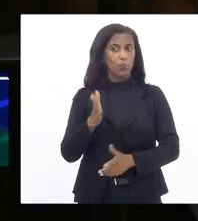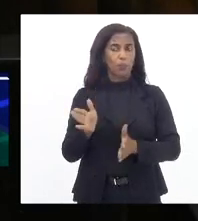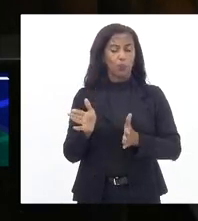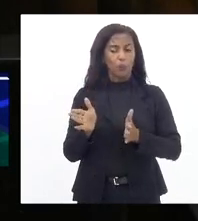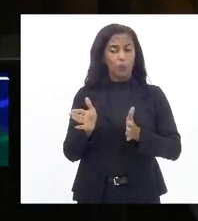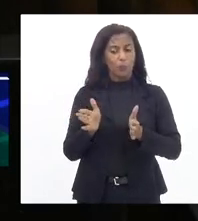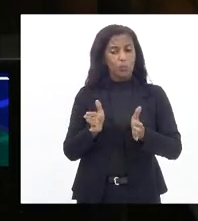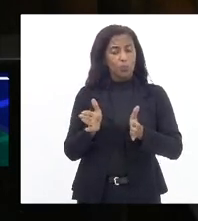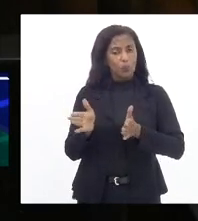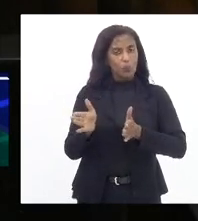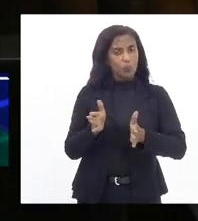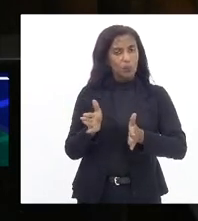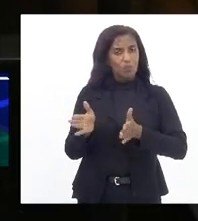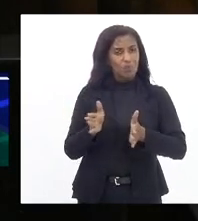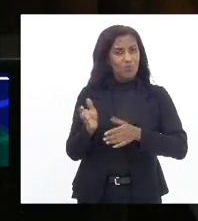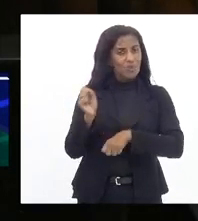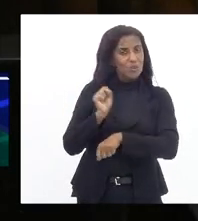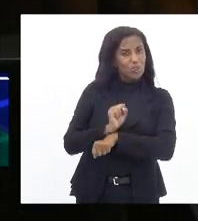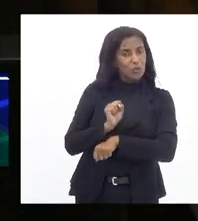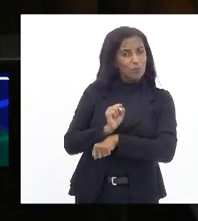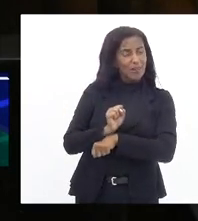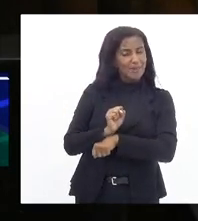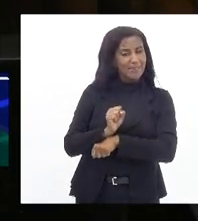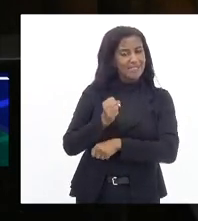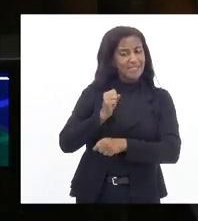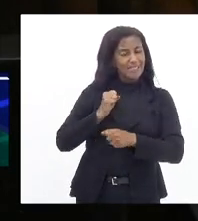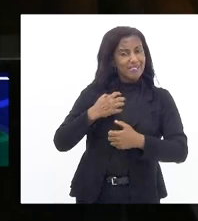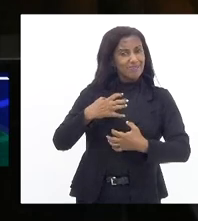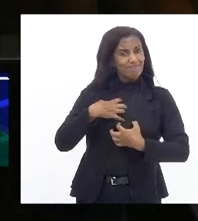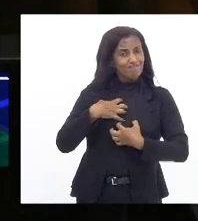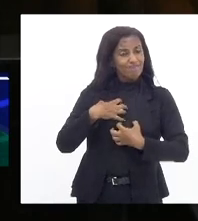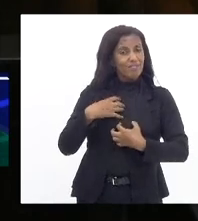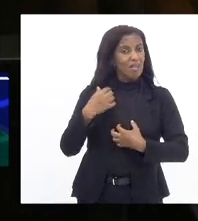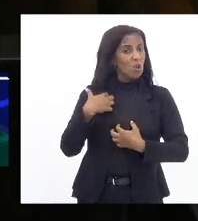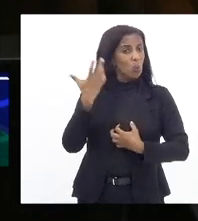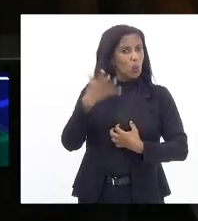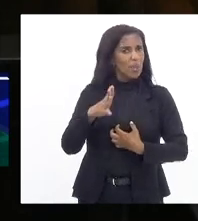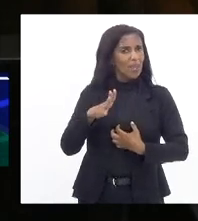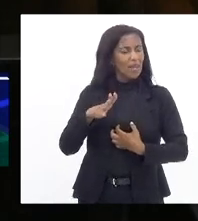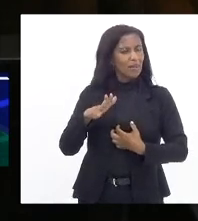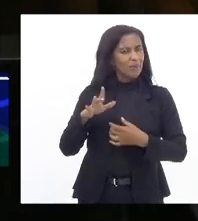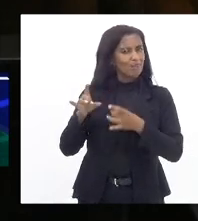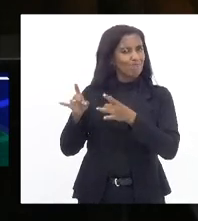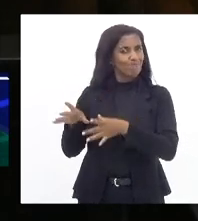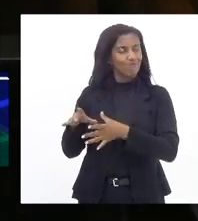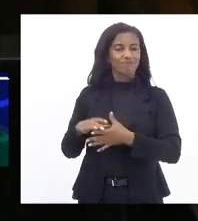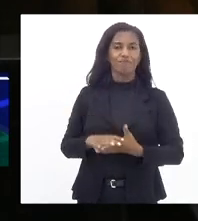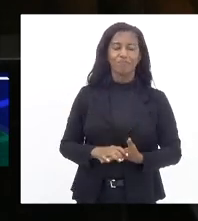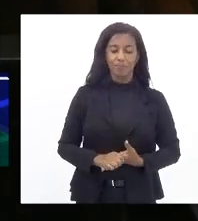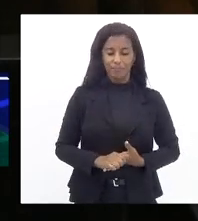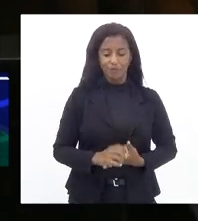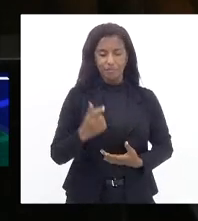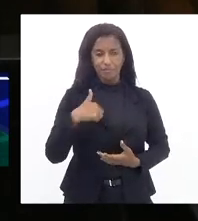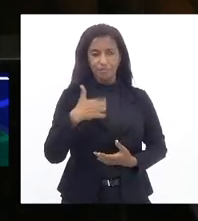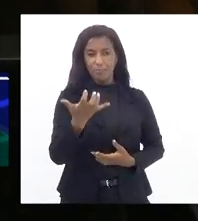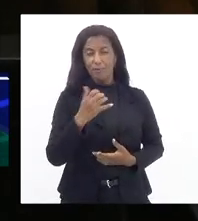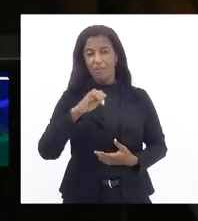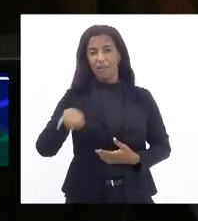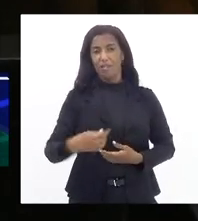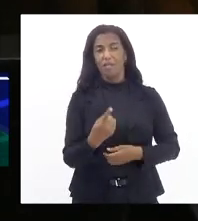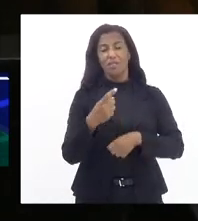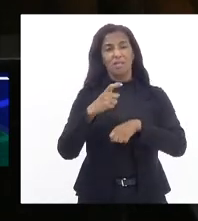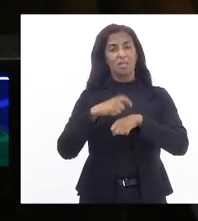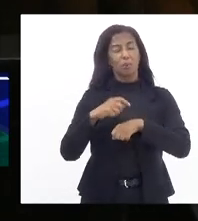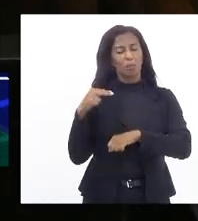tem uma pegada de esperança e de otimismo, que eu não quero desprezar, que eu não quero desconsiderar. E eu quero aproveitar esse momento